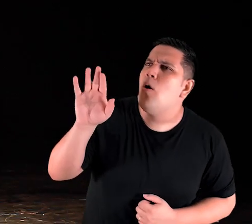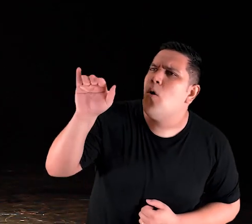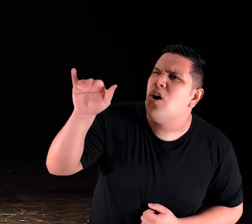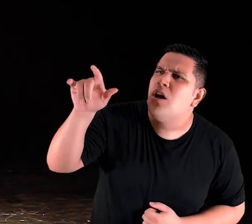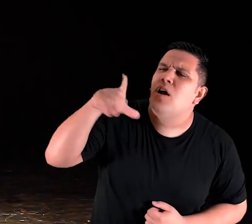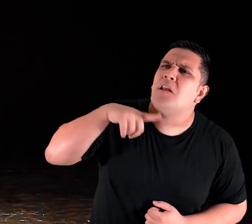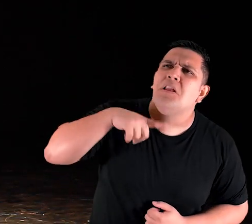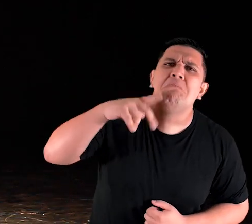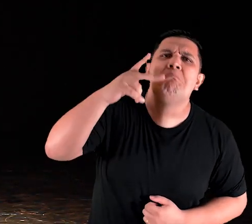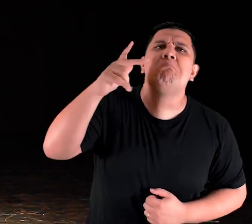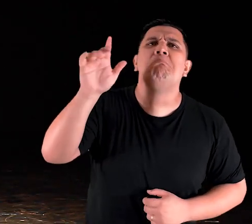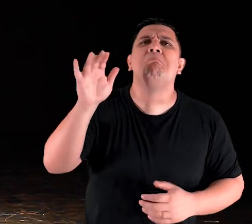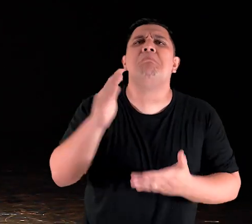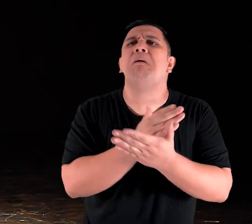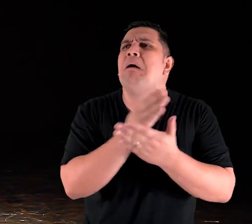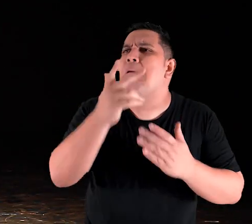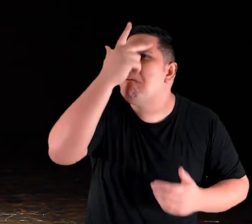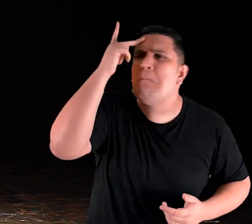Tem alguém aí?